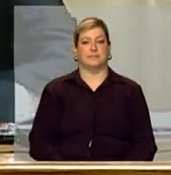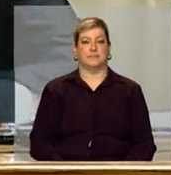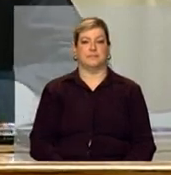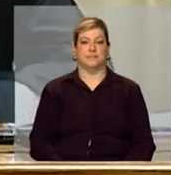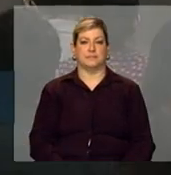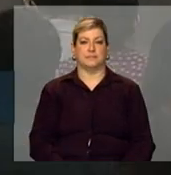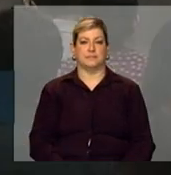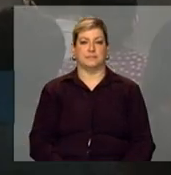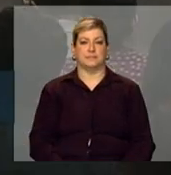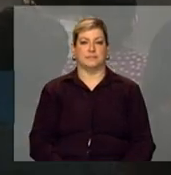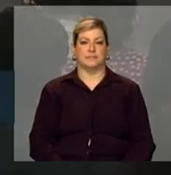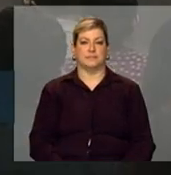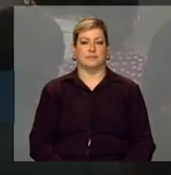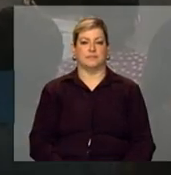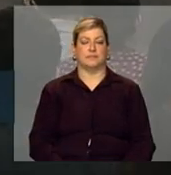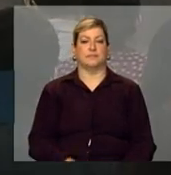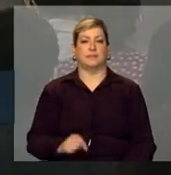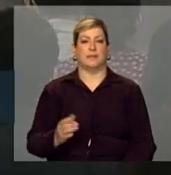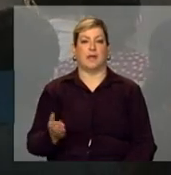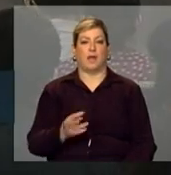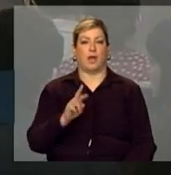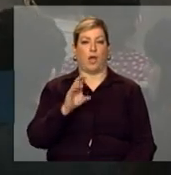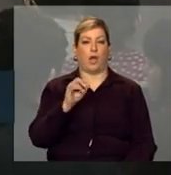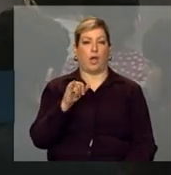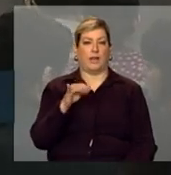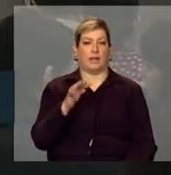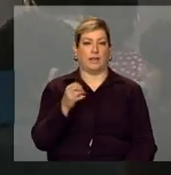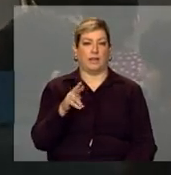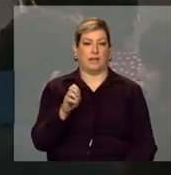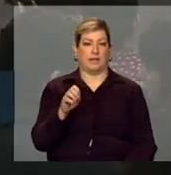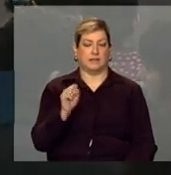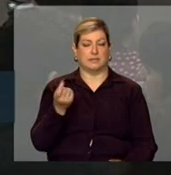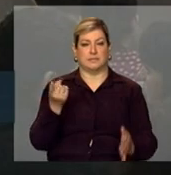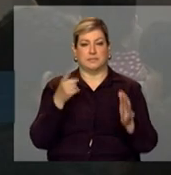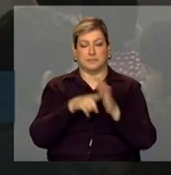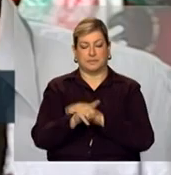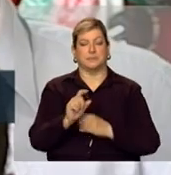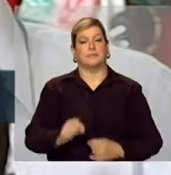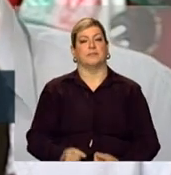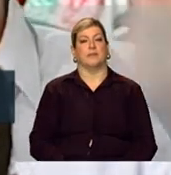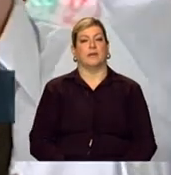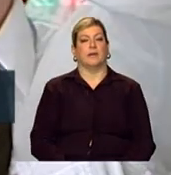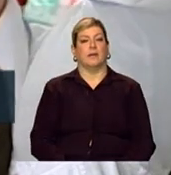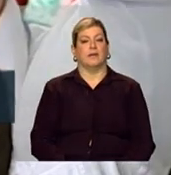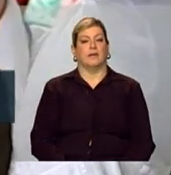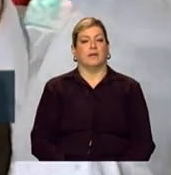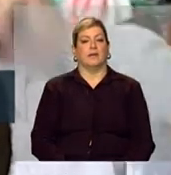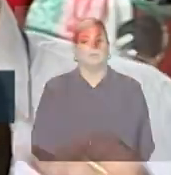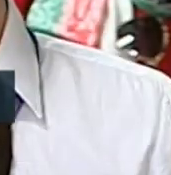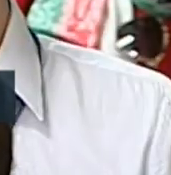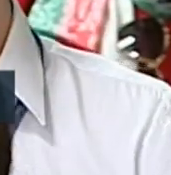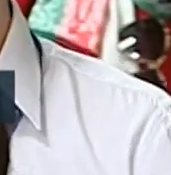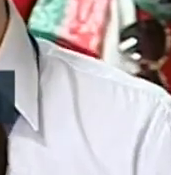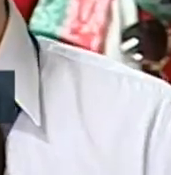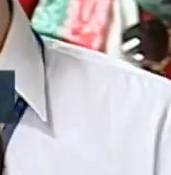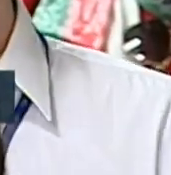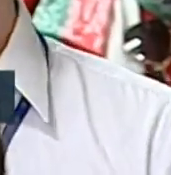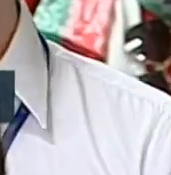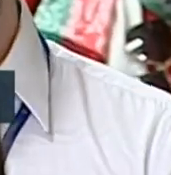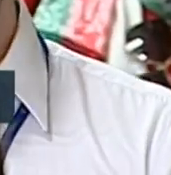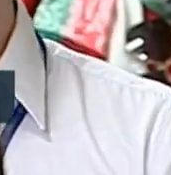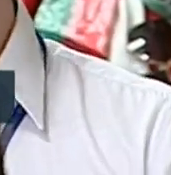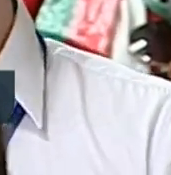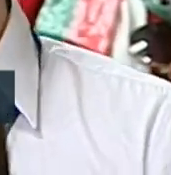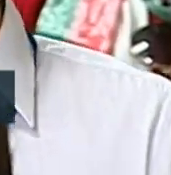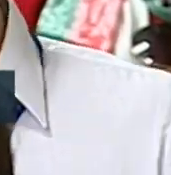importante Thiago Paris ruter Bom dia Ministro tô aqui tudo bem